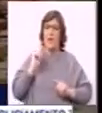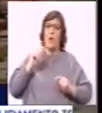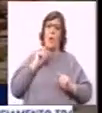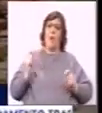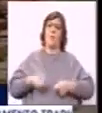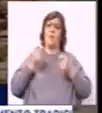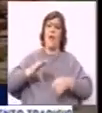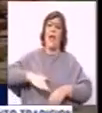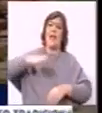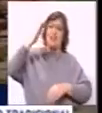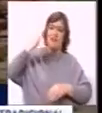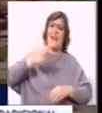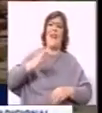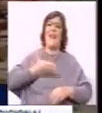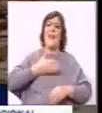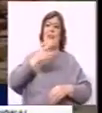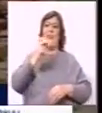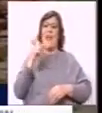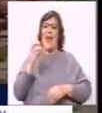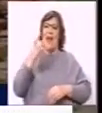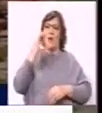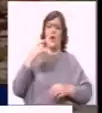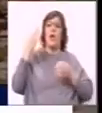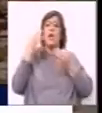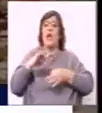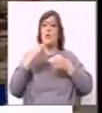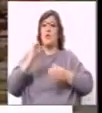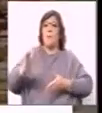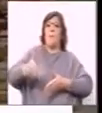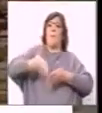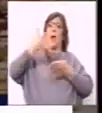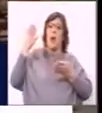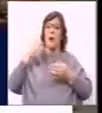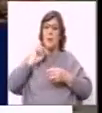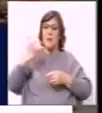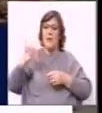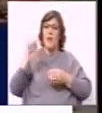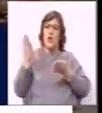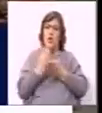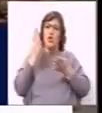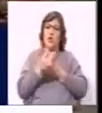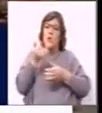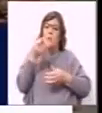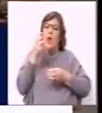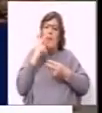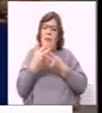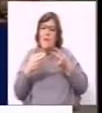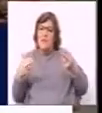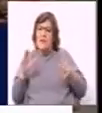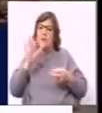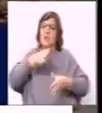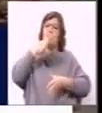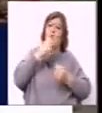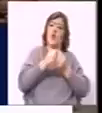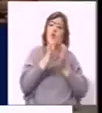do aniversário de charles darwin um dos mais comoventes neurologistas de colocar sua vida ao estudo da biodiversidade a explicação da diversidade